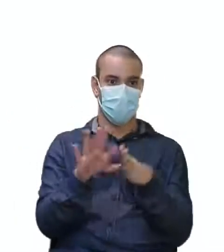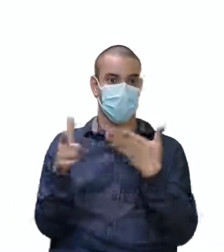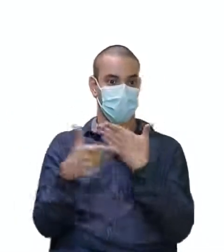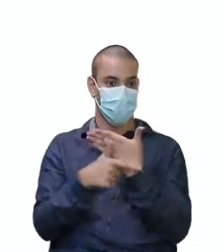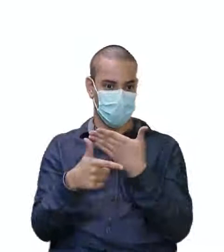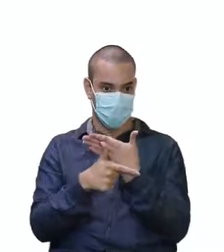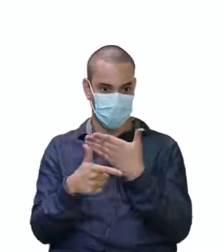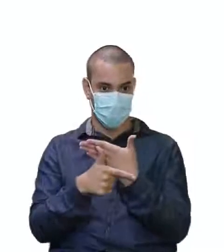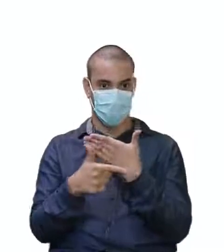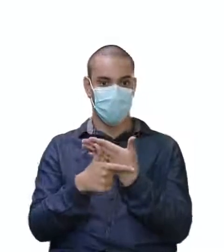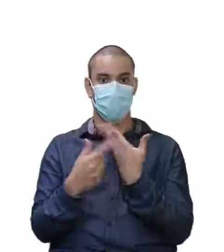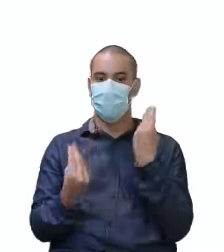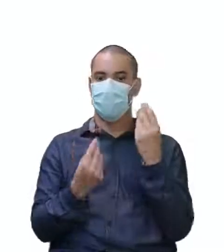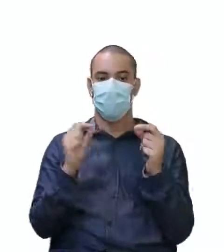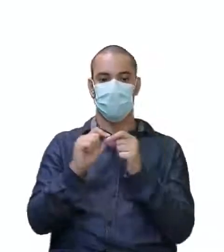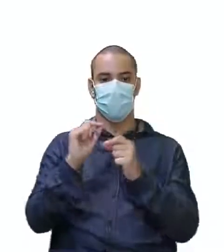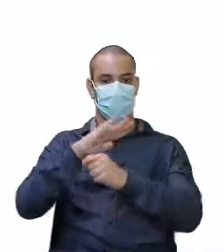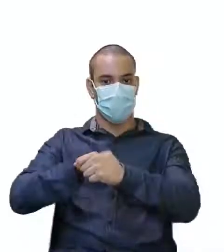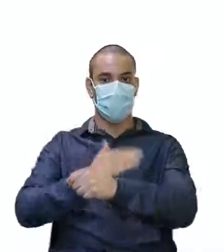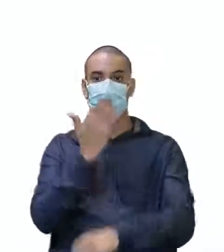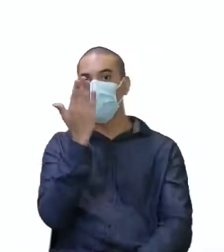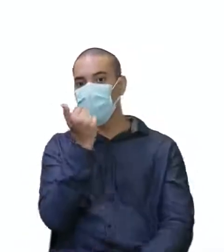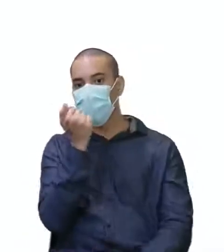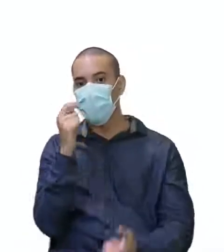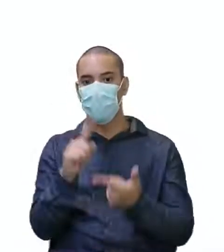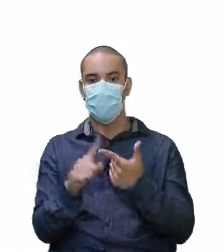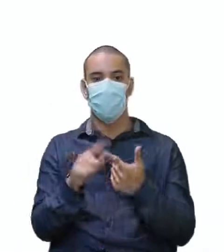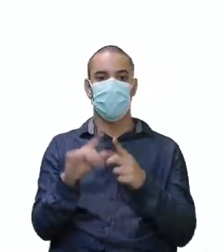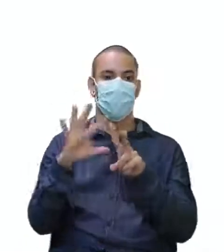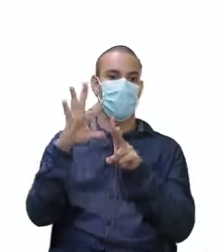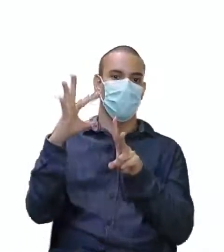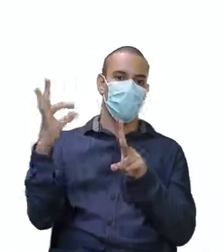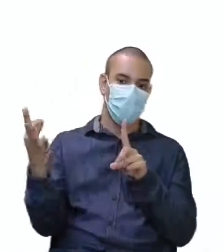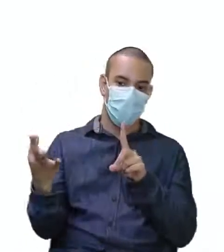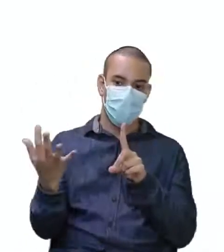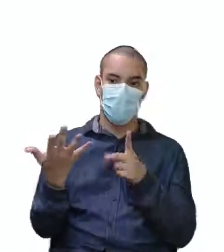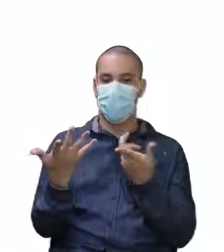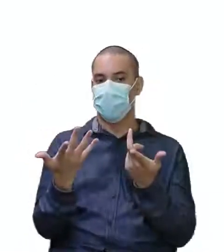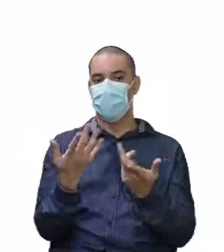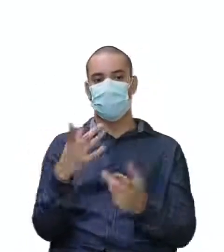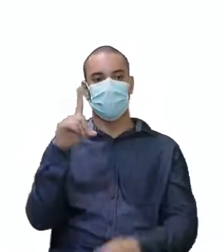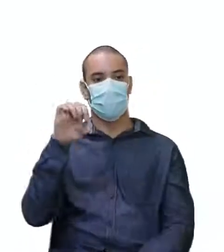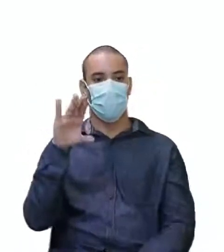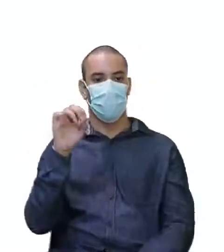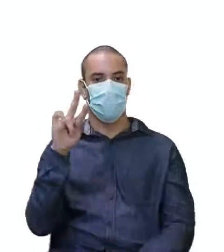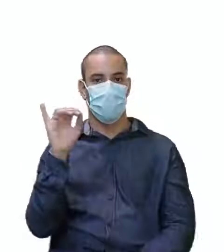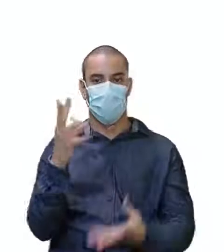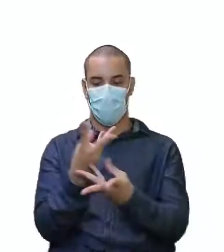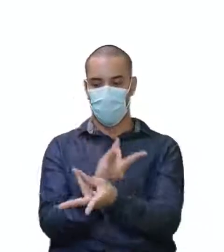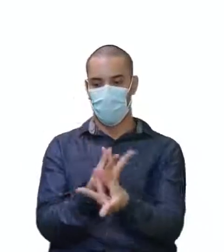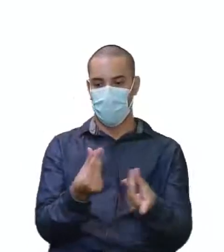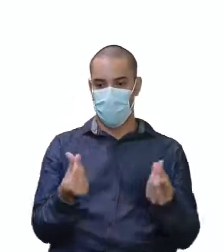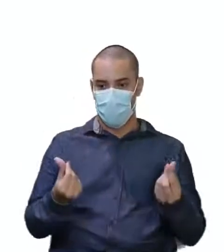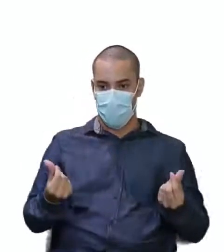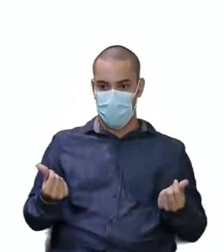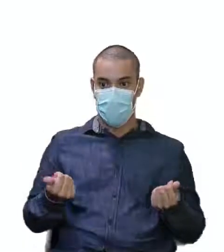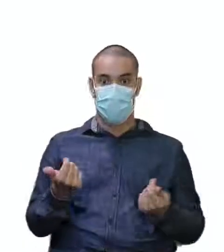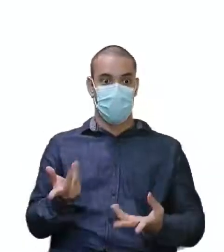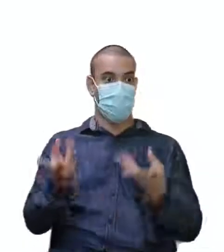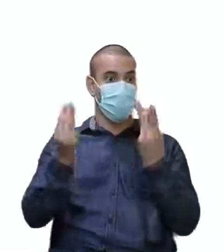no ecossistema, se ele é herbívoro, carnívoro, decompositor, né? Isso vai tornar ele...